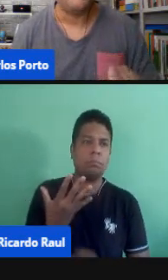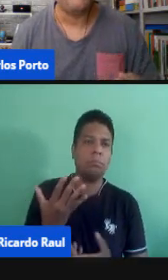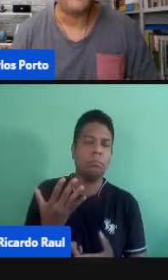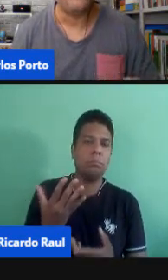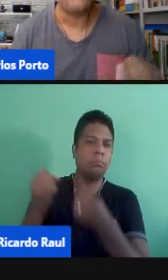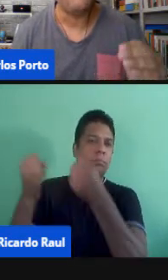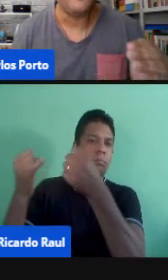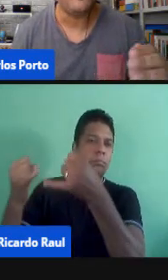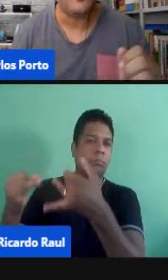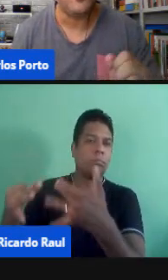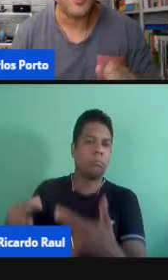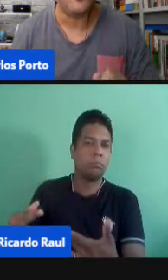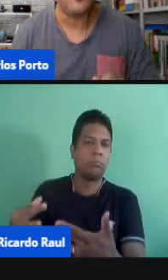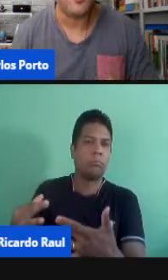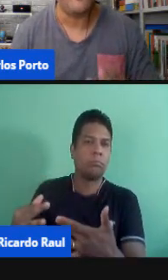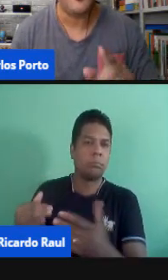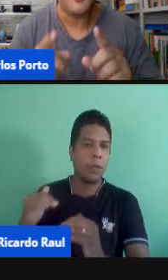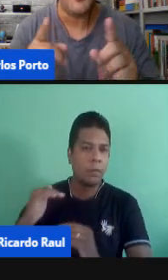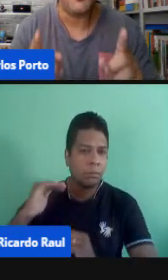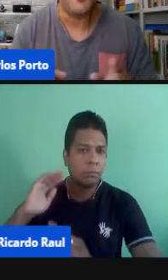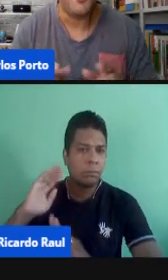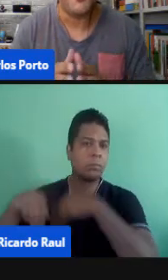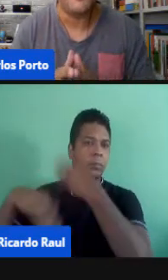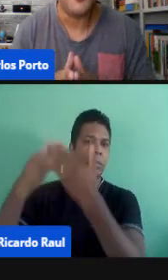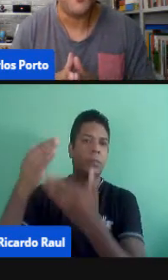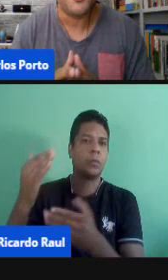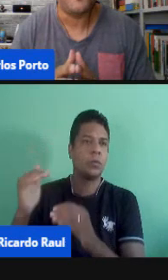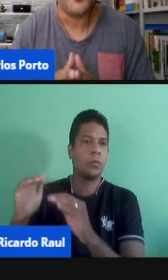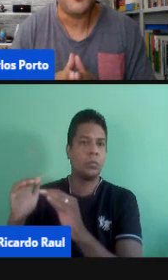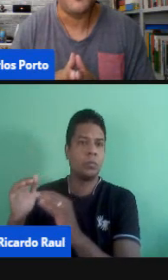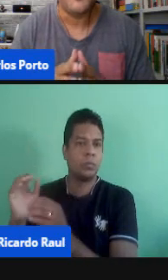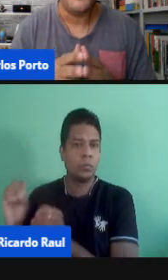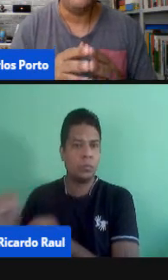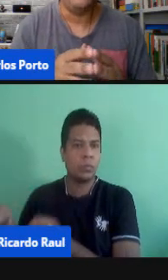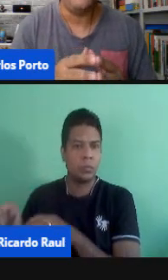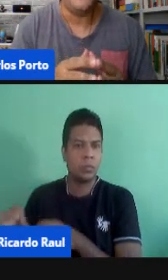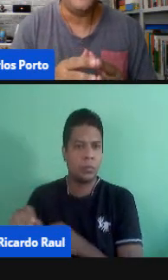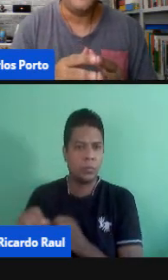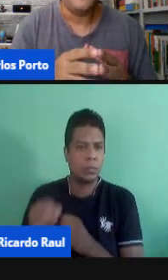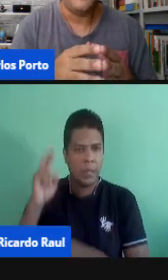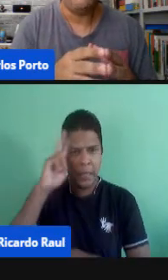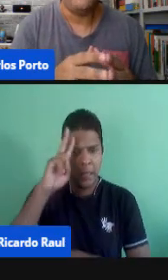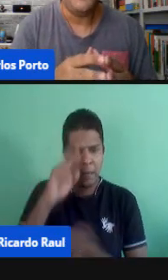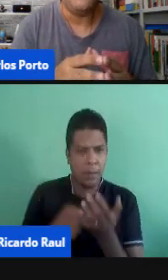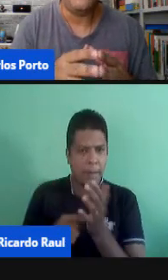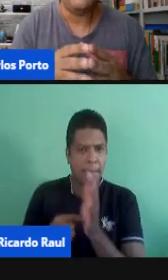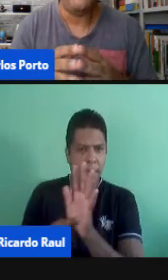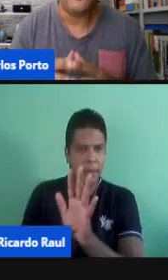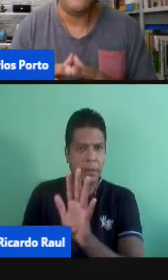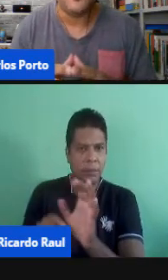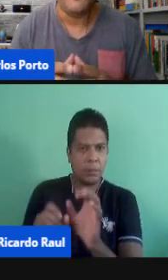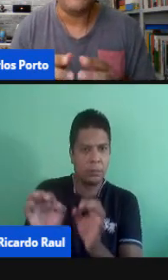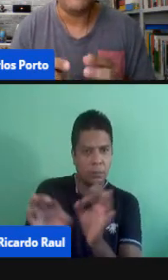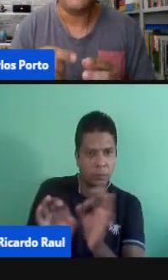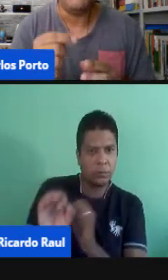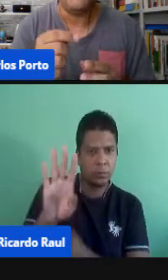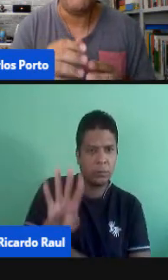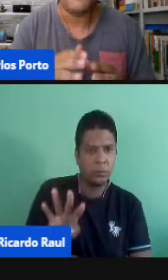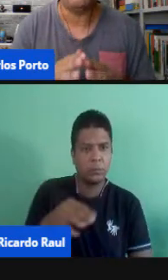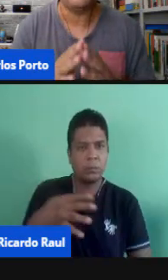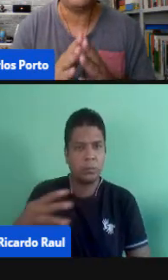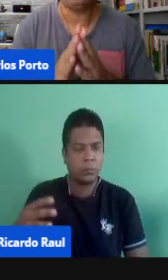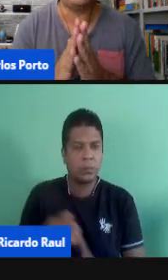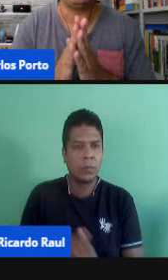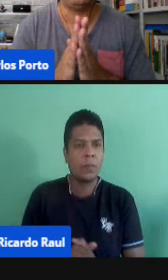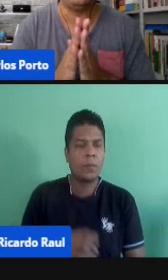trazer para o avanço educacional. E lembra quando eu apresentei o organograma sobre políticas e financiamentos? Nós temos